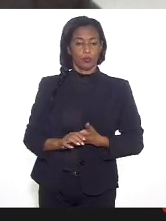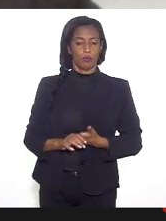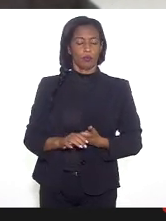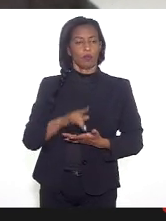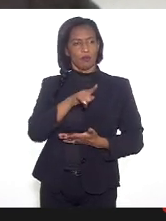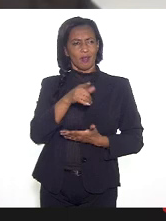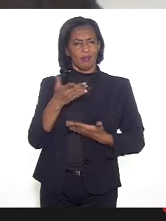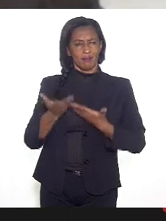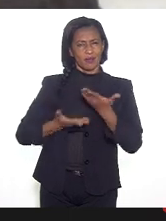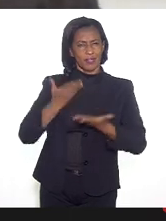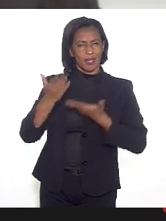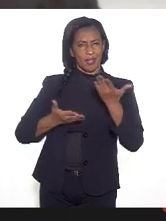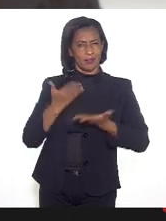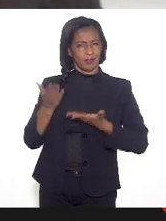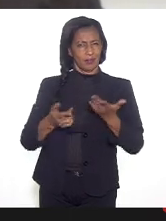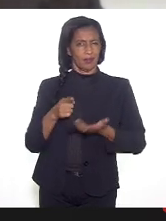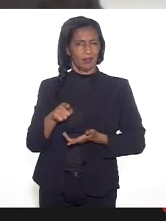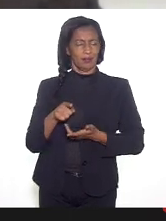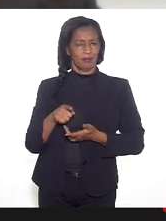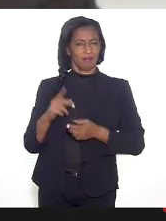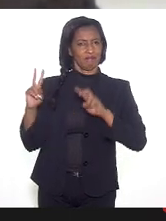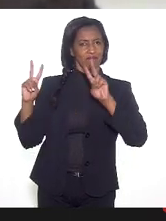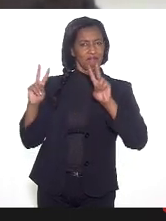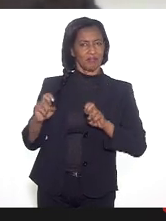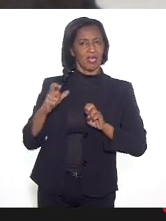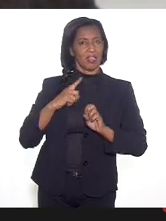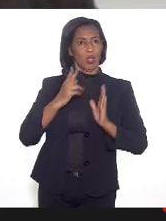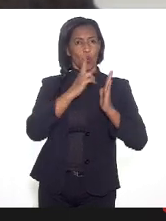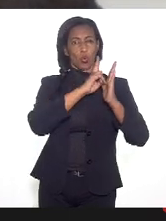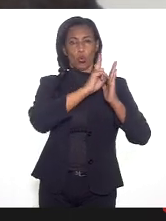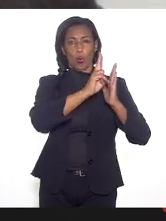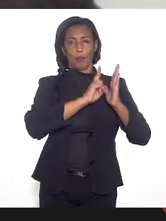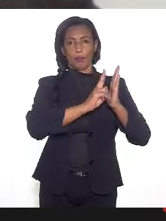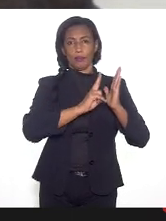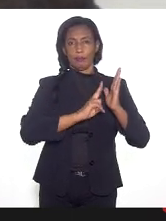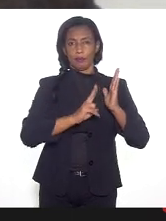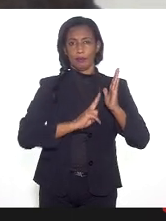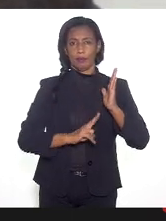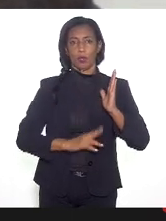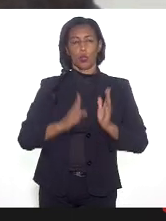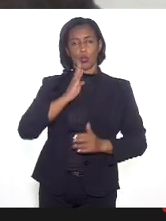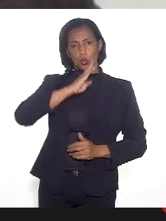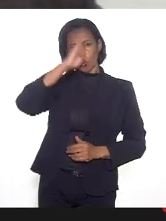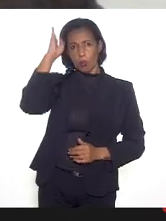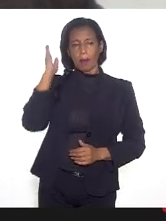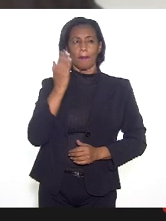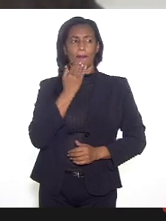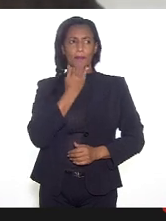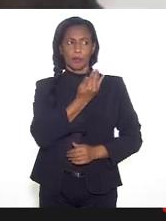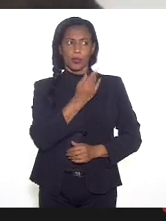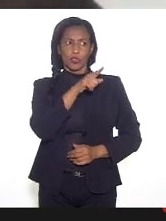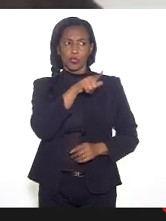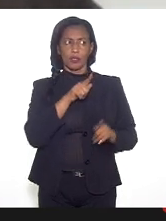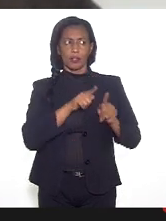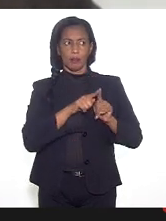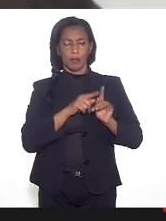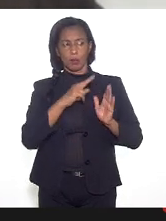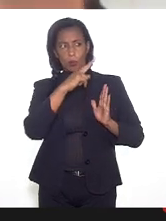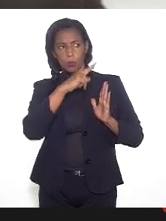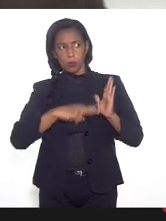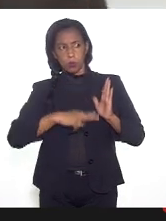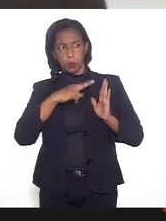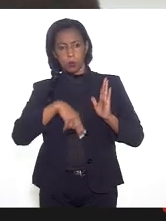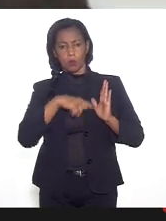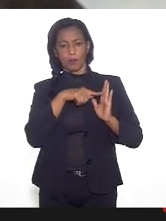Trata dessa anistia, eu tenho aqui a relação nominal dos bombeiros, então pedir também que haja vista a tramitação